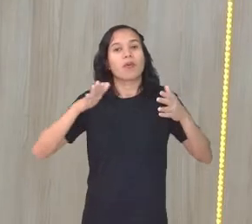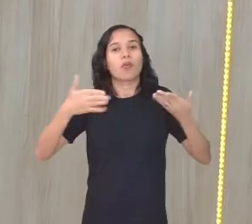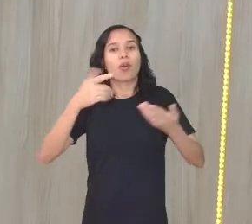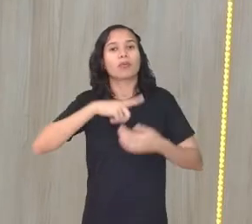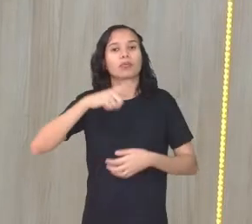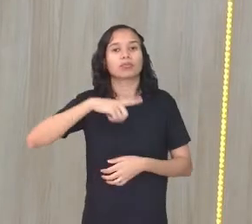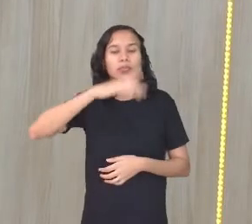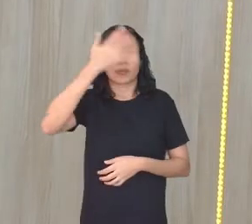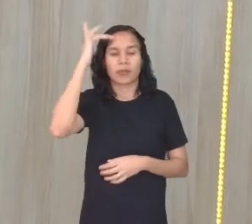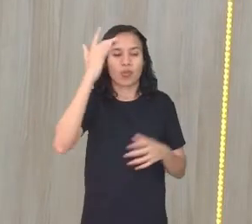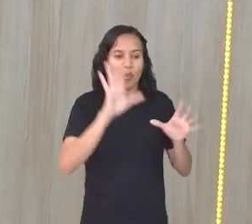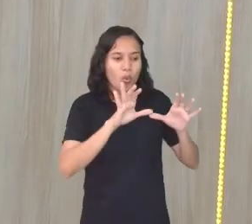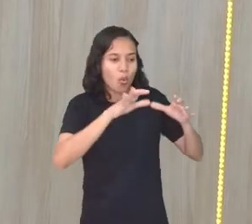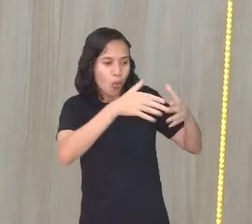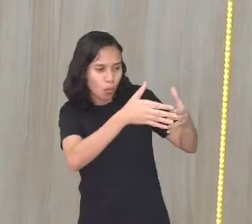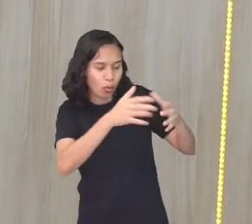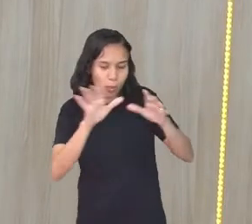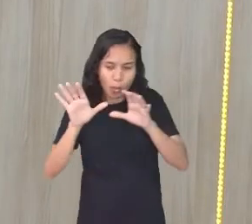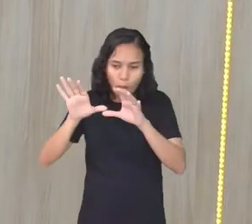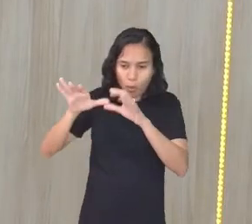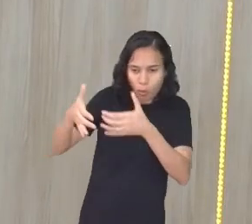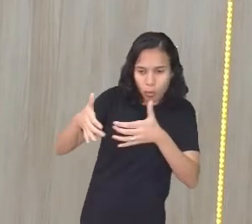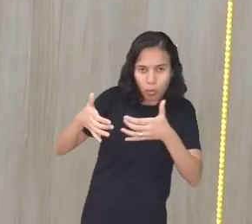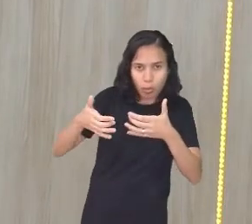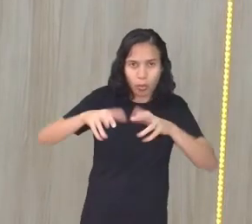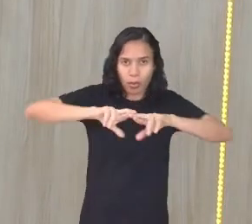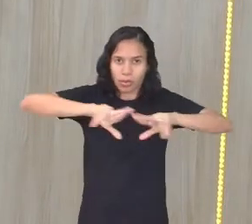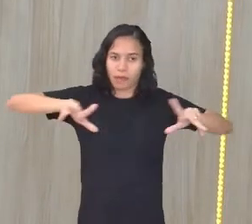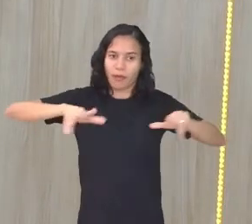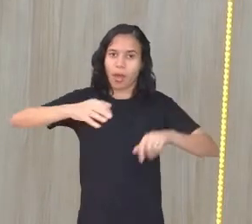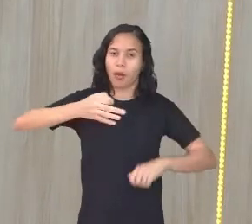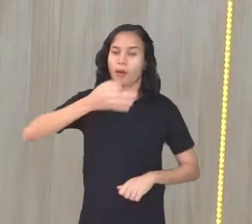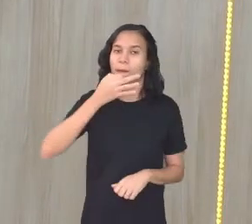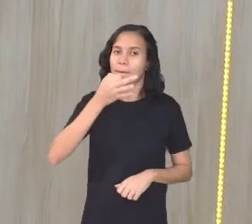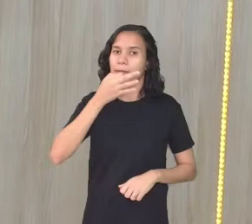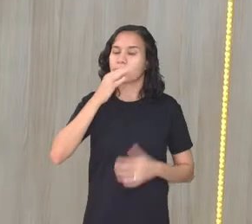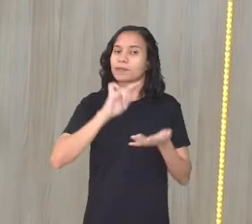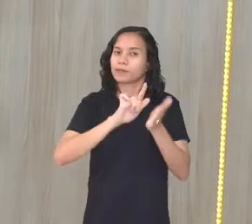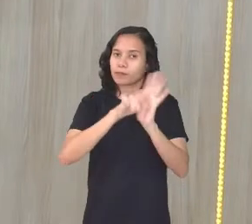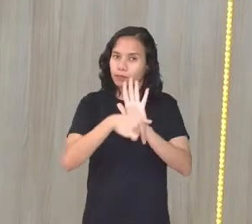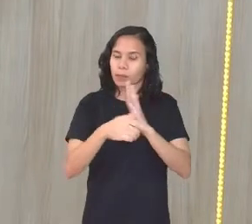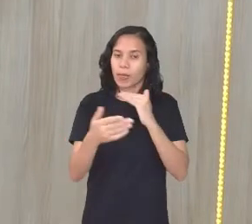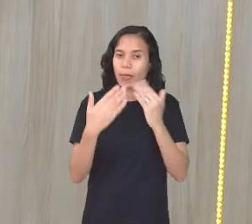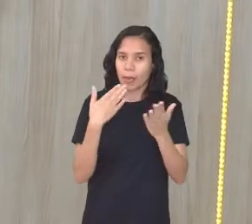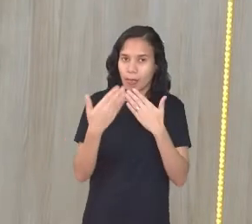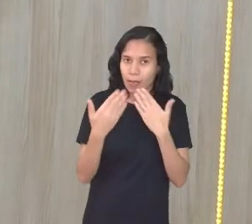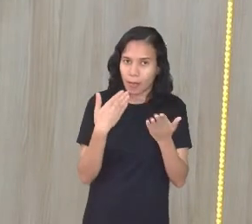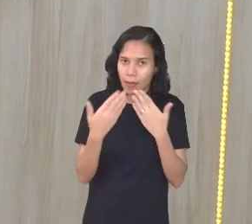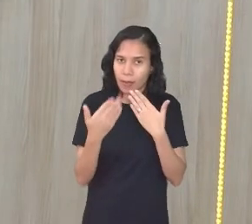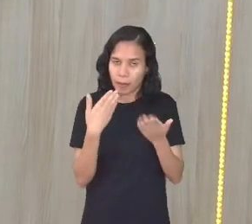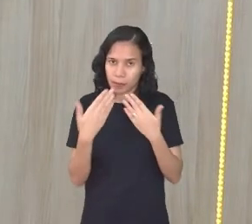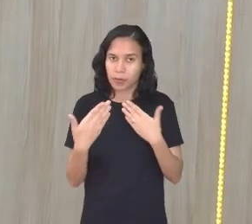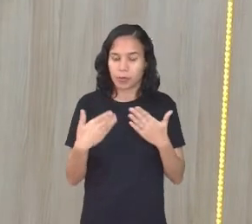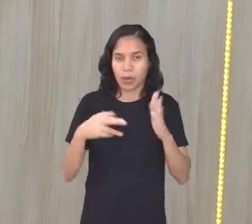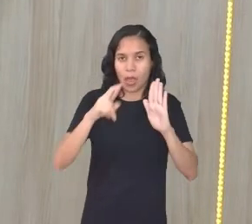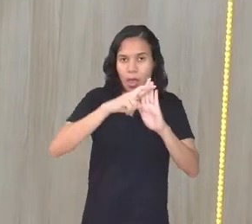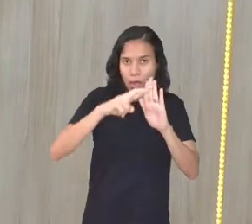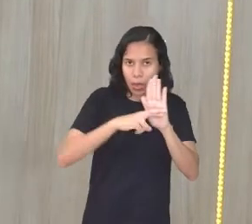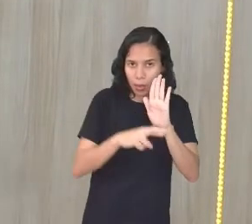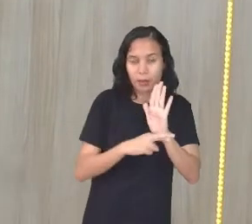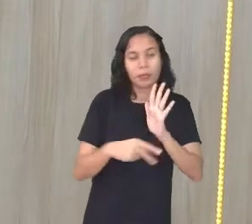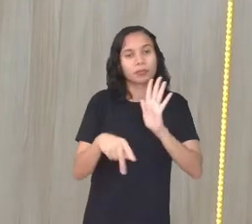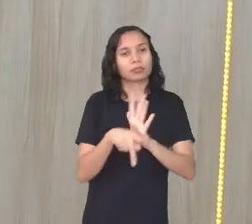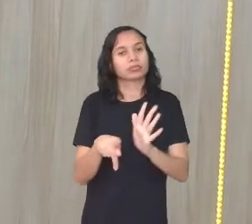tem um outro grupo com outra opinião, aí sim o gênero debate formal, regrado, né? O